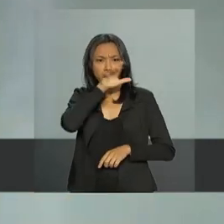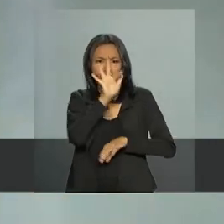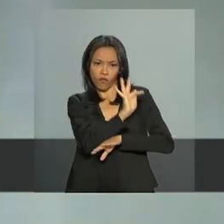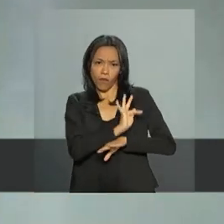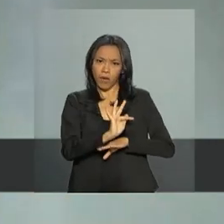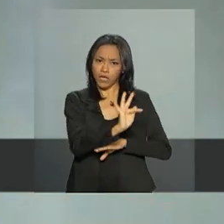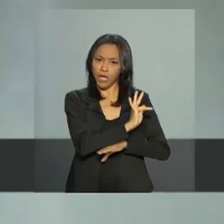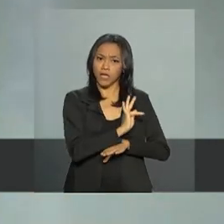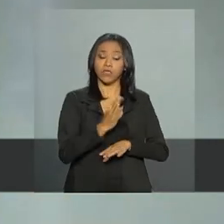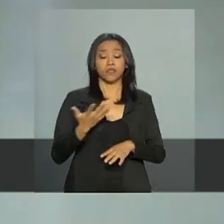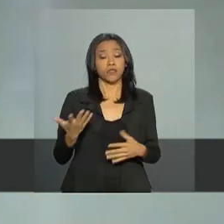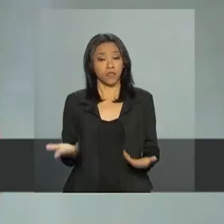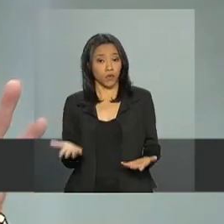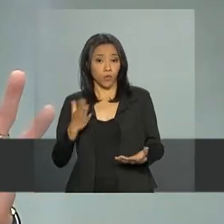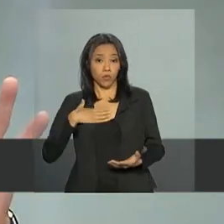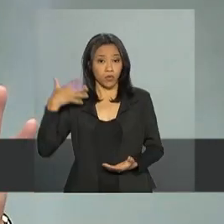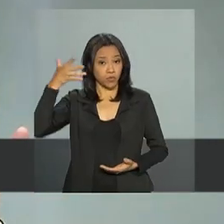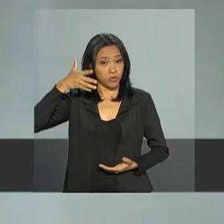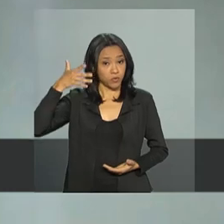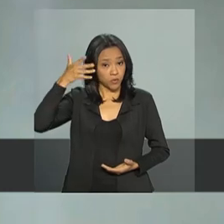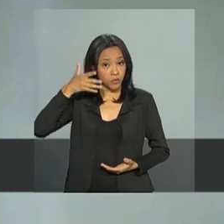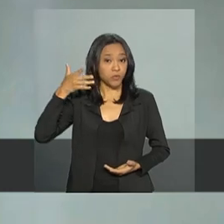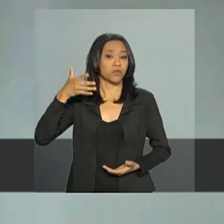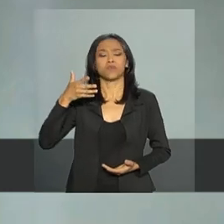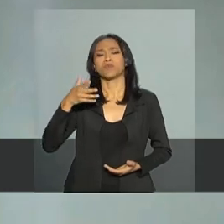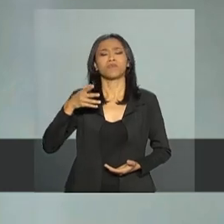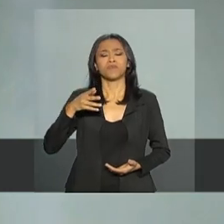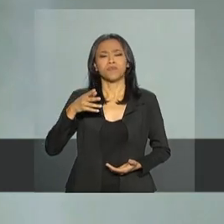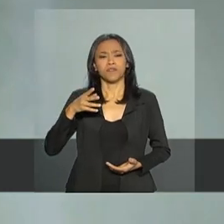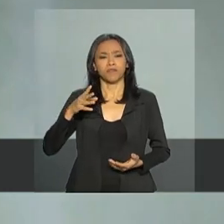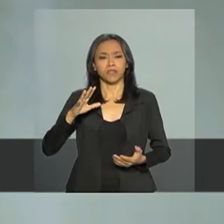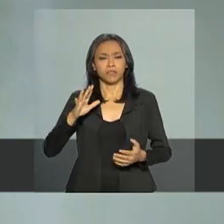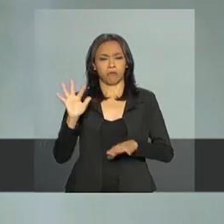será solene.